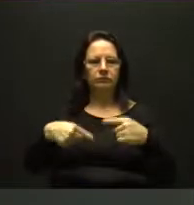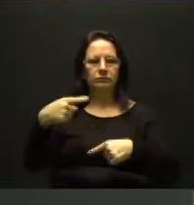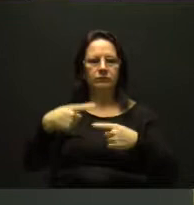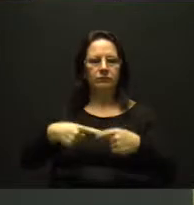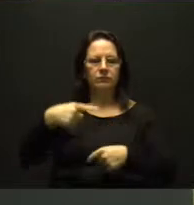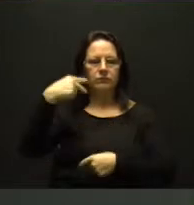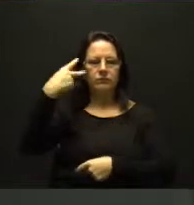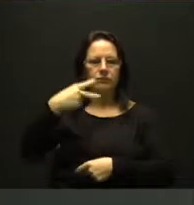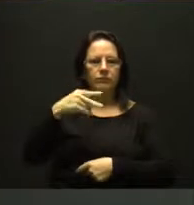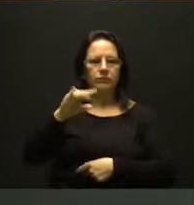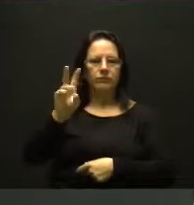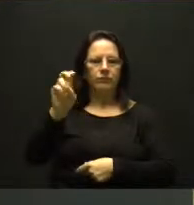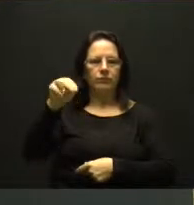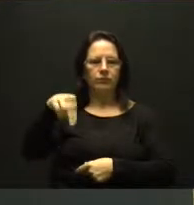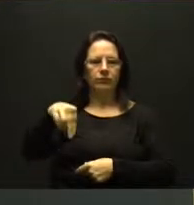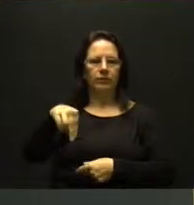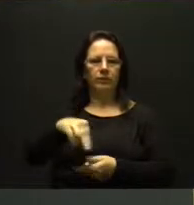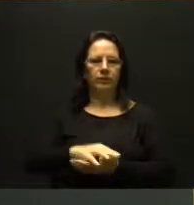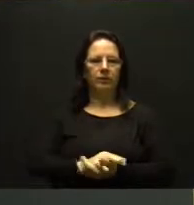vai dobrando